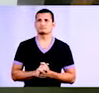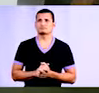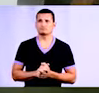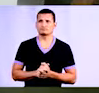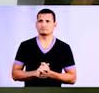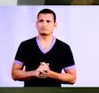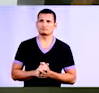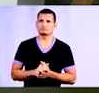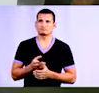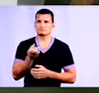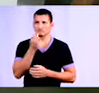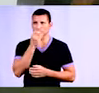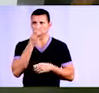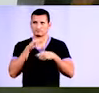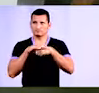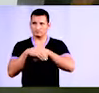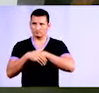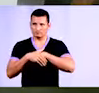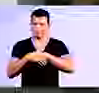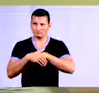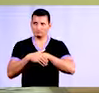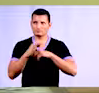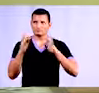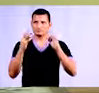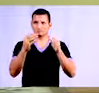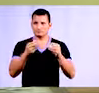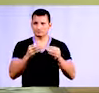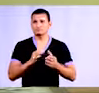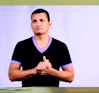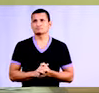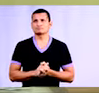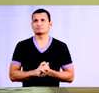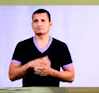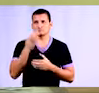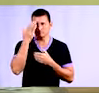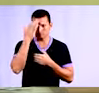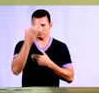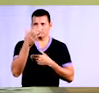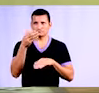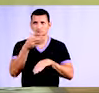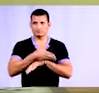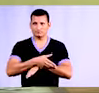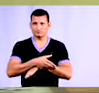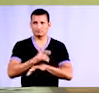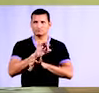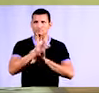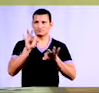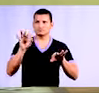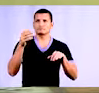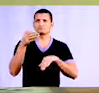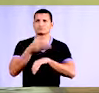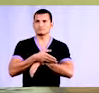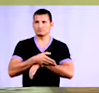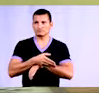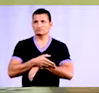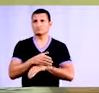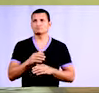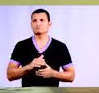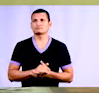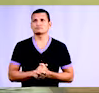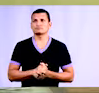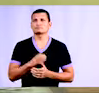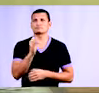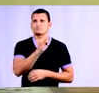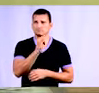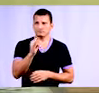vamos dizer uma boa noite à nossa turma? Boa noite a todos, mais uma vez, muito obrigado pela participação, excelente participação aos nossos tutores